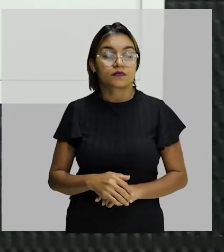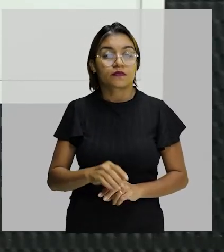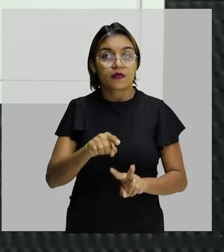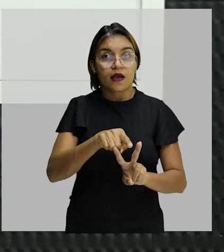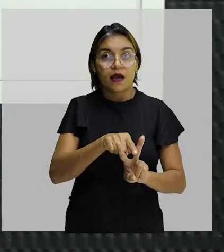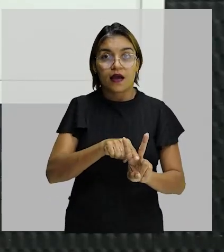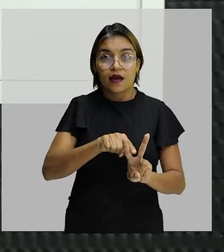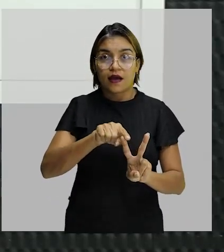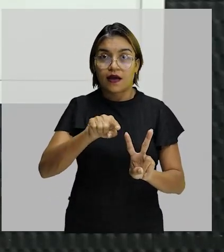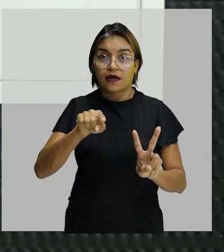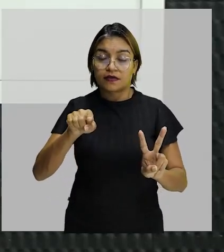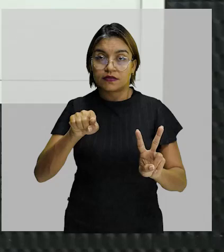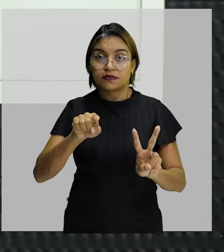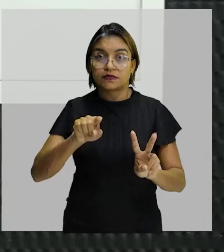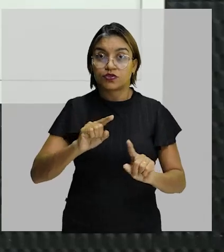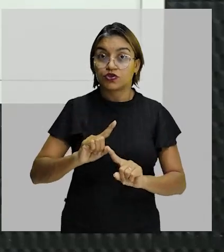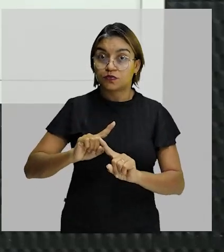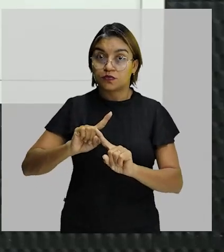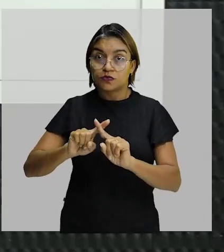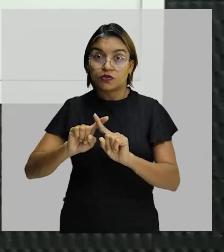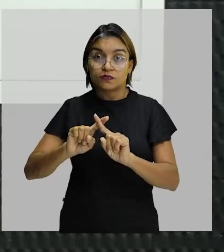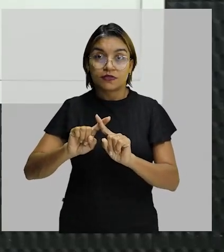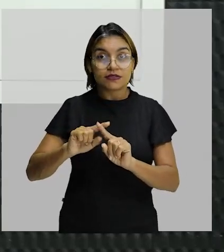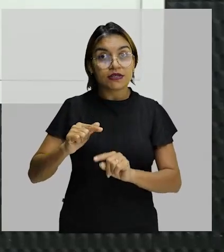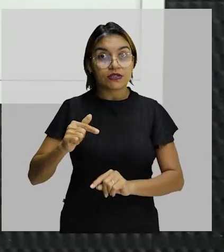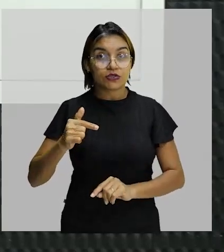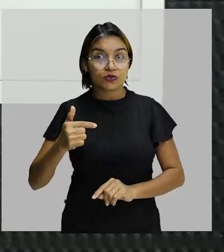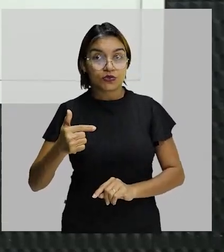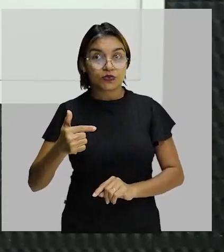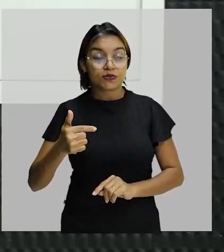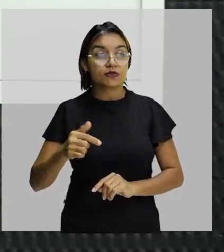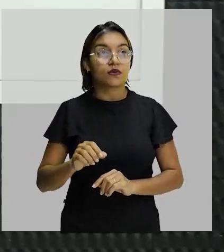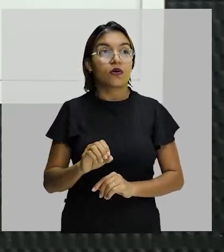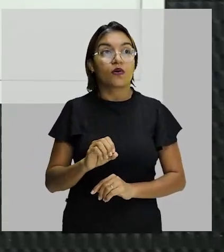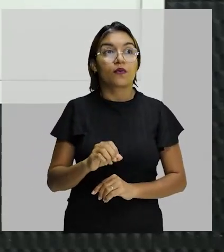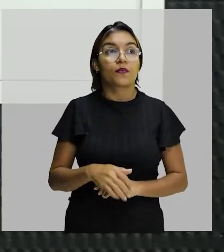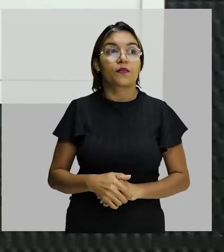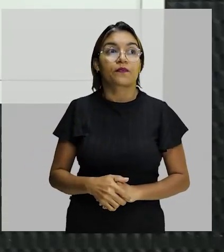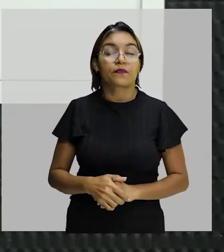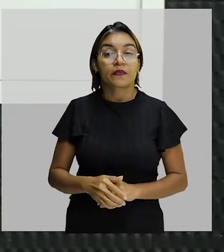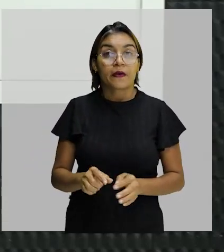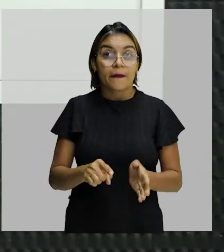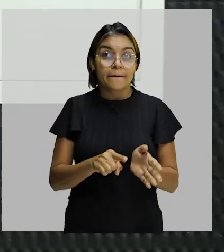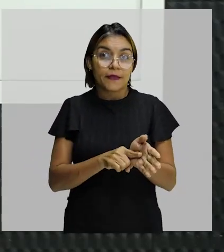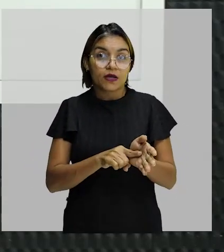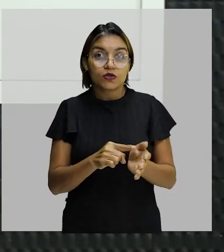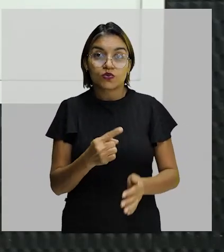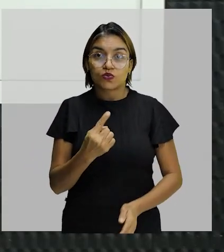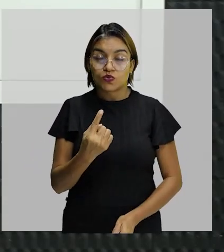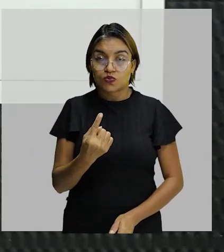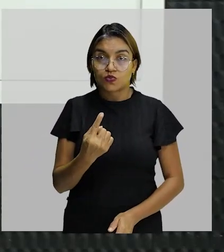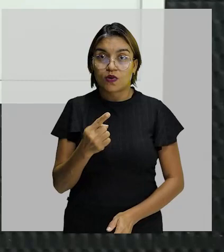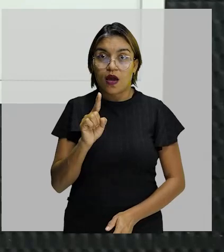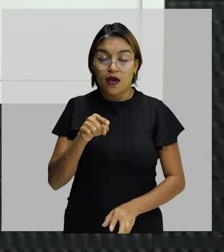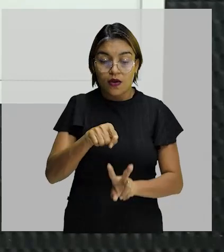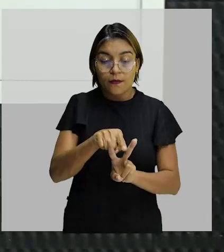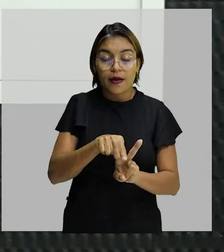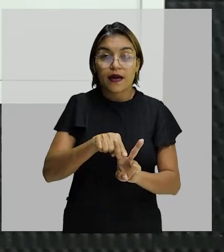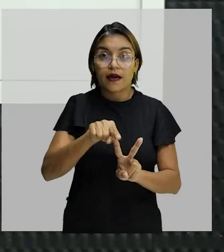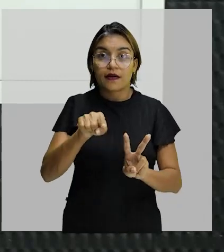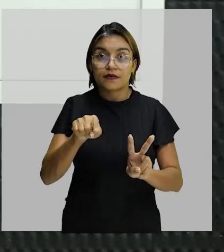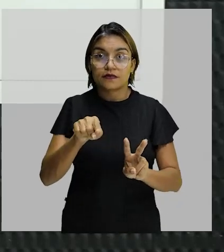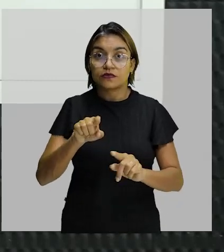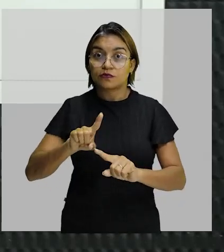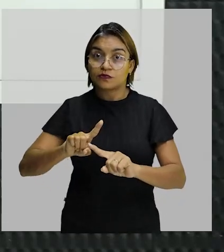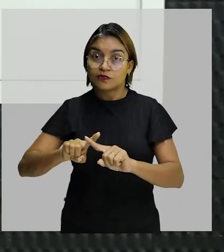multiplicidade 2. E o menos 1 é uma raiz de multiplicidade 3.